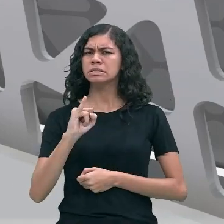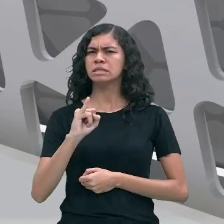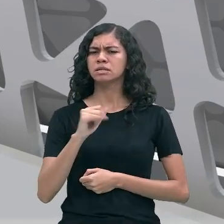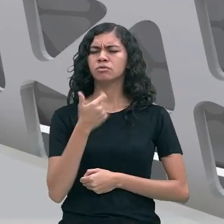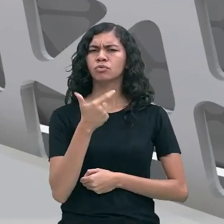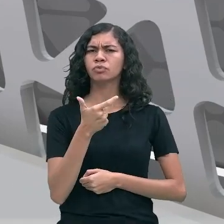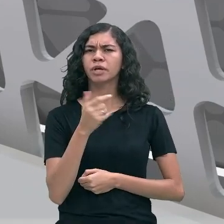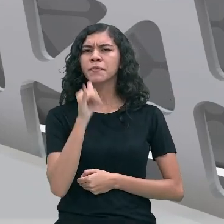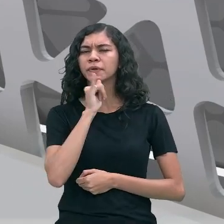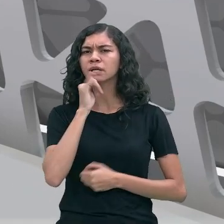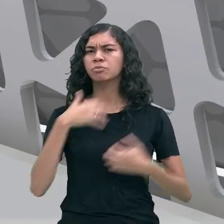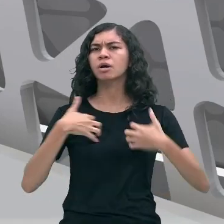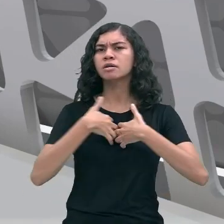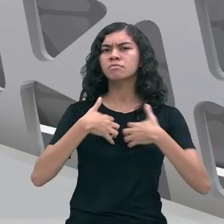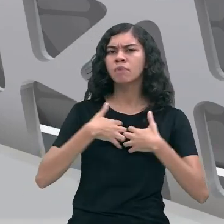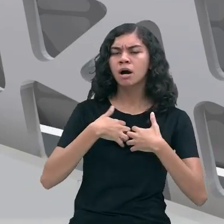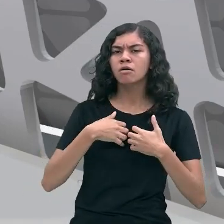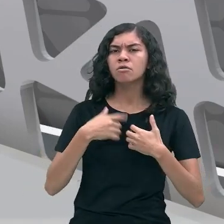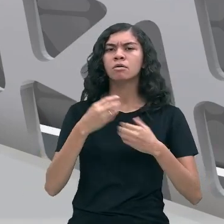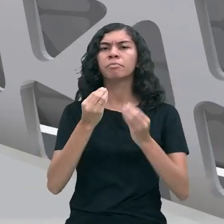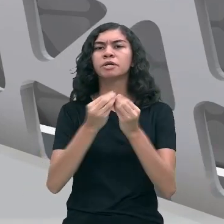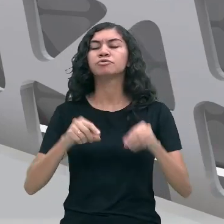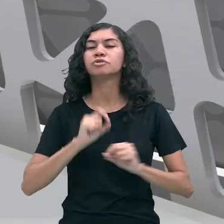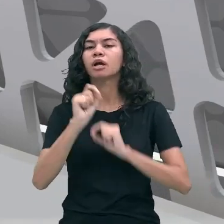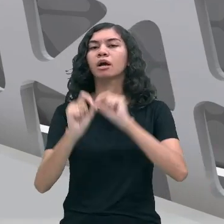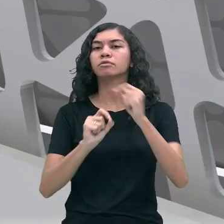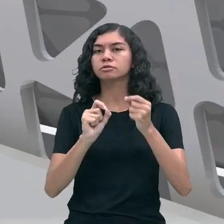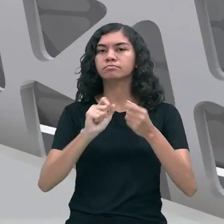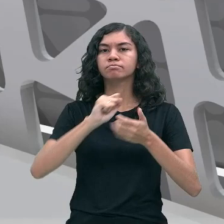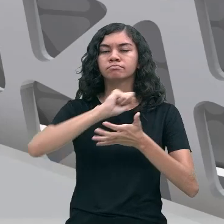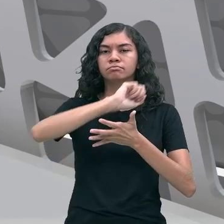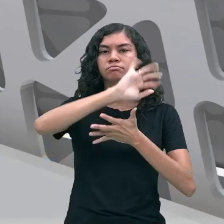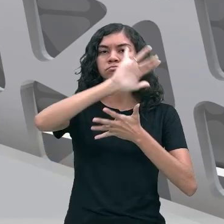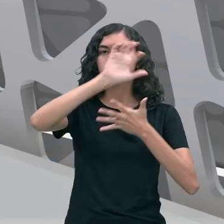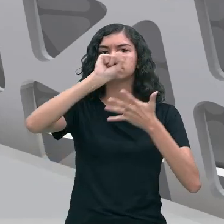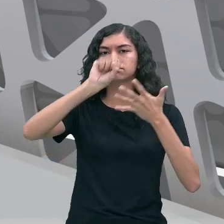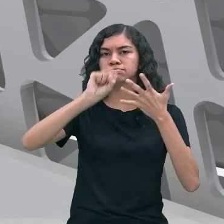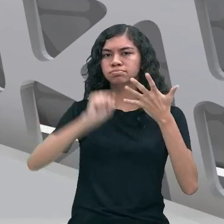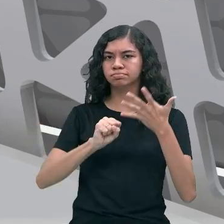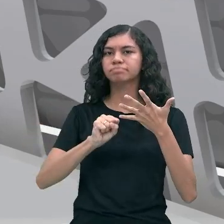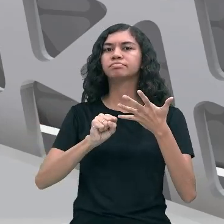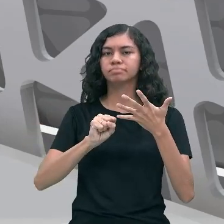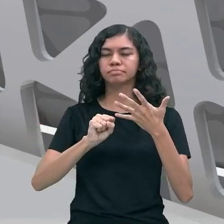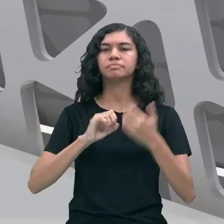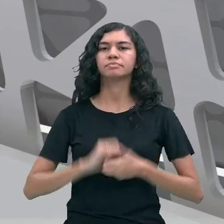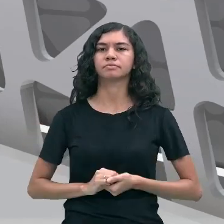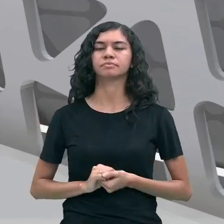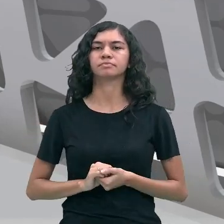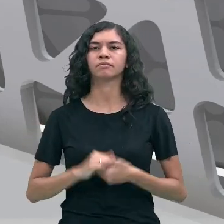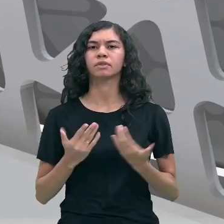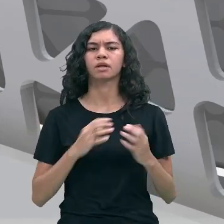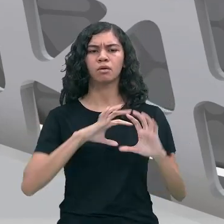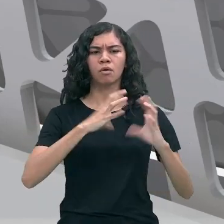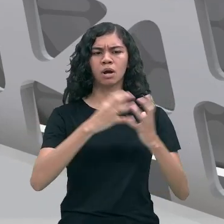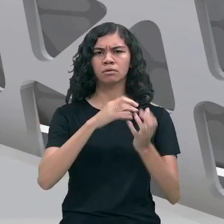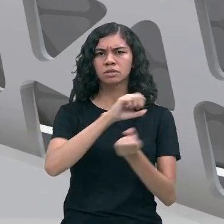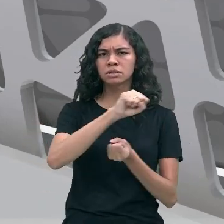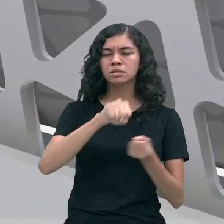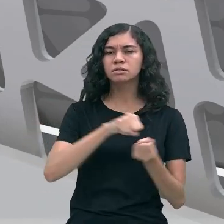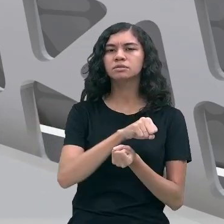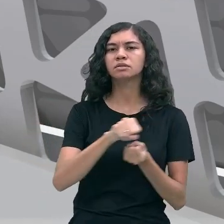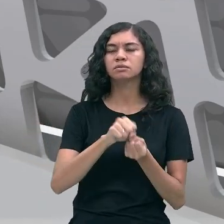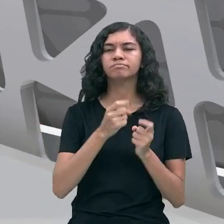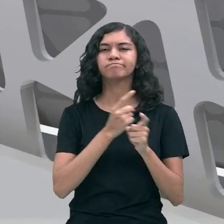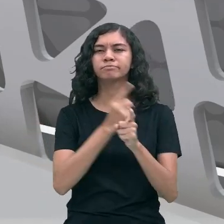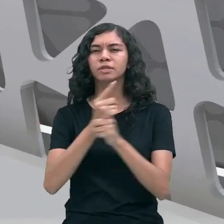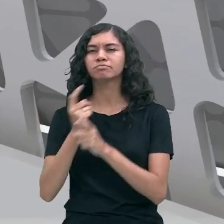determinado animal, isso quebra a cadeia alimentar, isso acaba quebrando, né, fazendo com que esse ecossistema que é tão sensível acabe